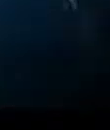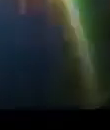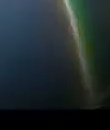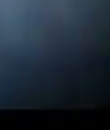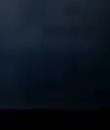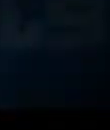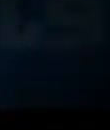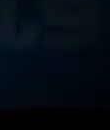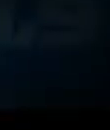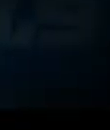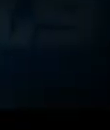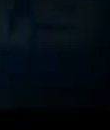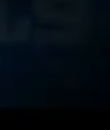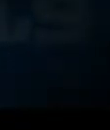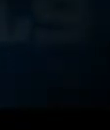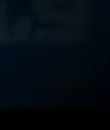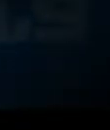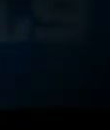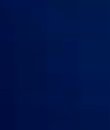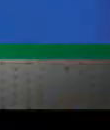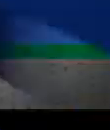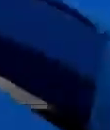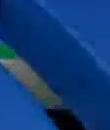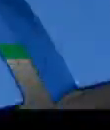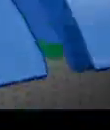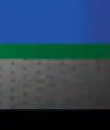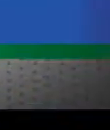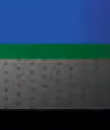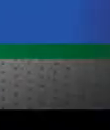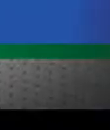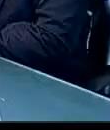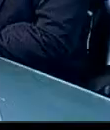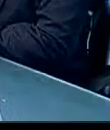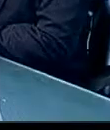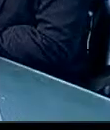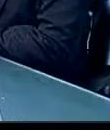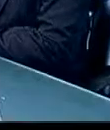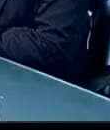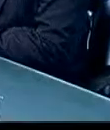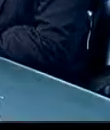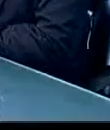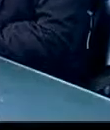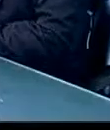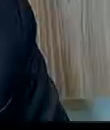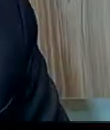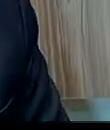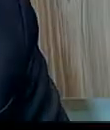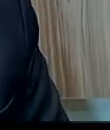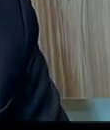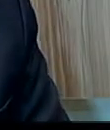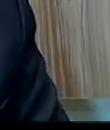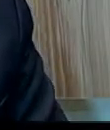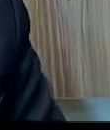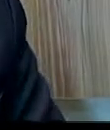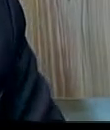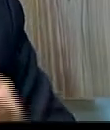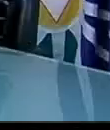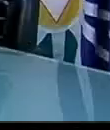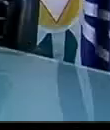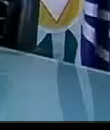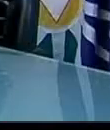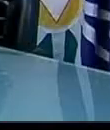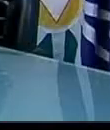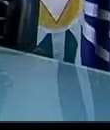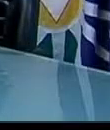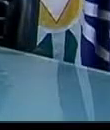Acompanhe na programação da TV Câmara Uberlândia. Fala, presidente. Informes institucionais da Câmara Municipal de Uberlândia,